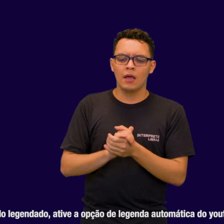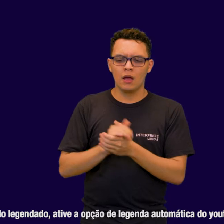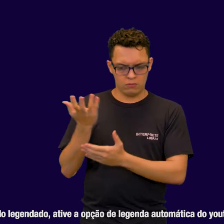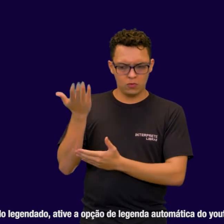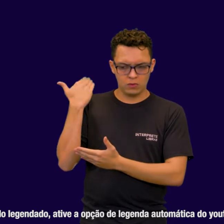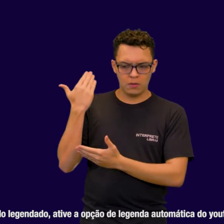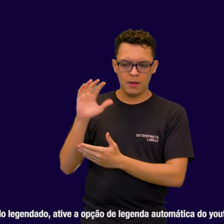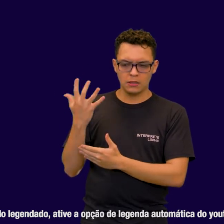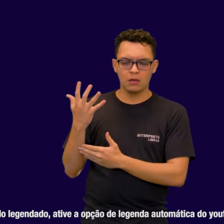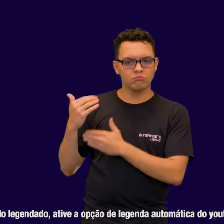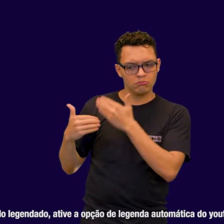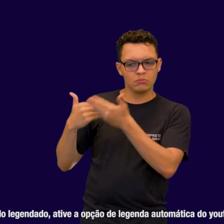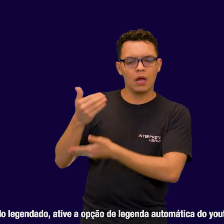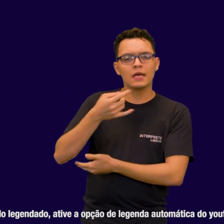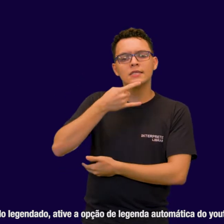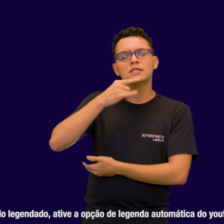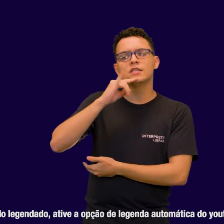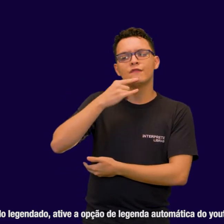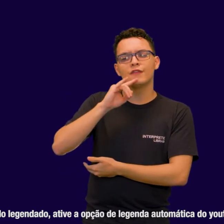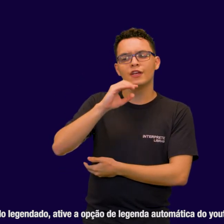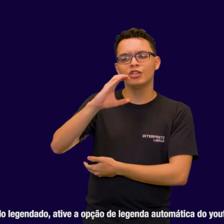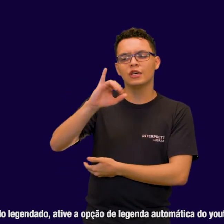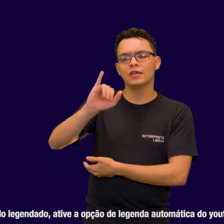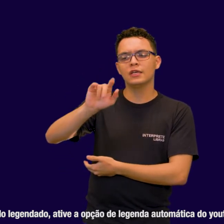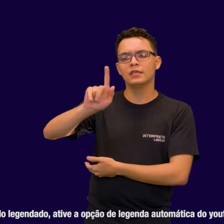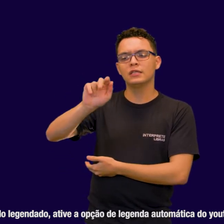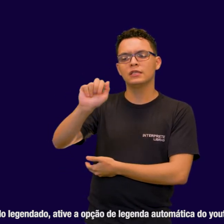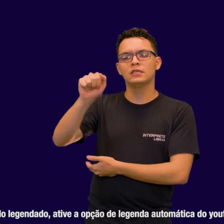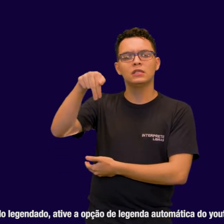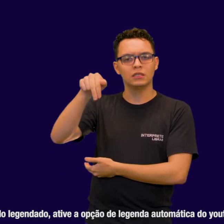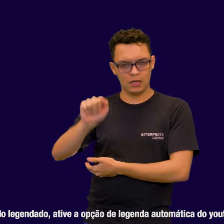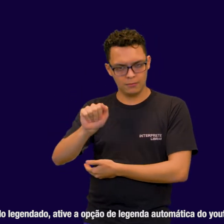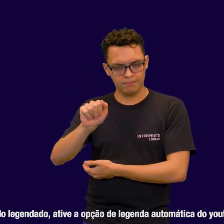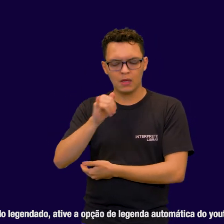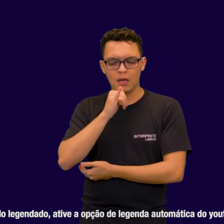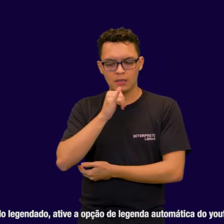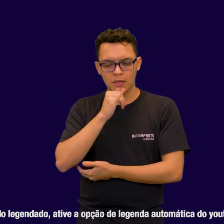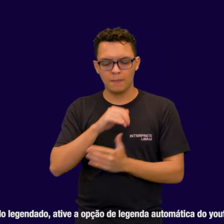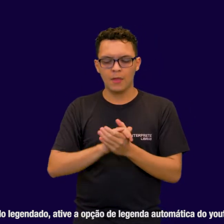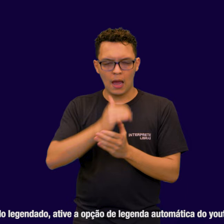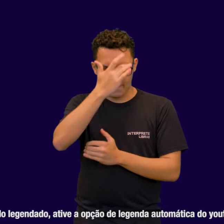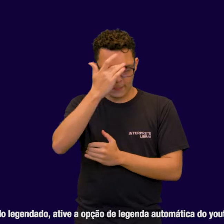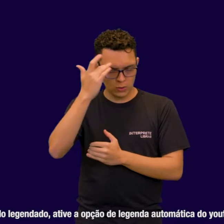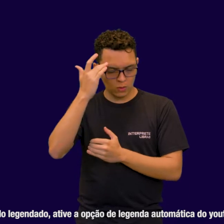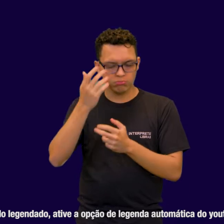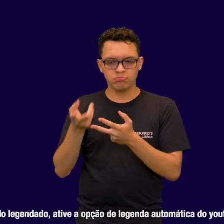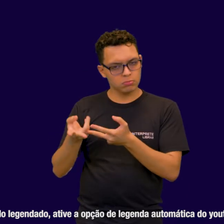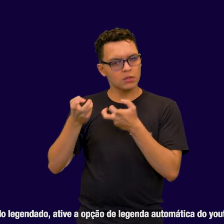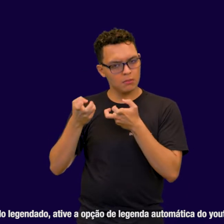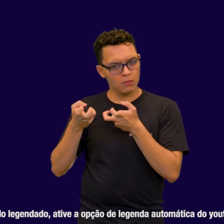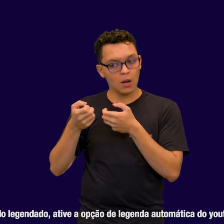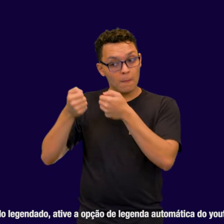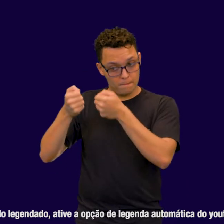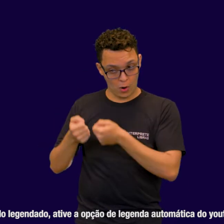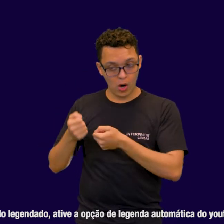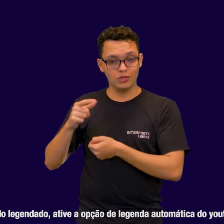na década passada, que se chamam cervejas ciganas. Então, as pessoas descobriram que elas podiam ter uma cervejaria